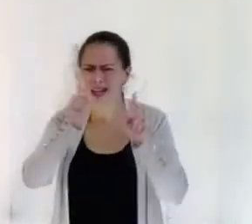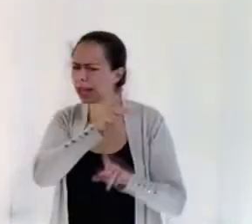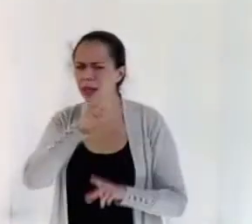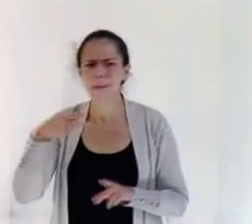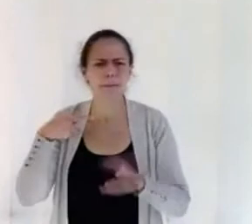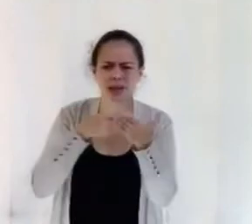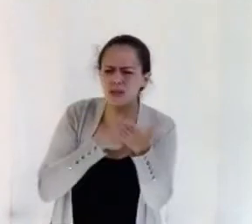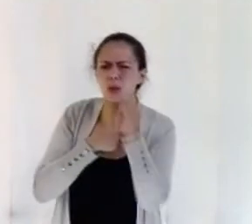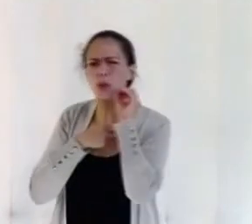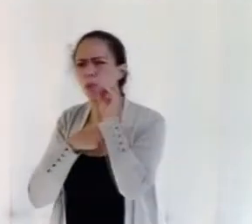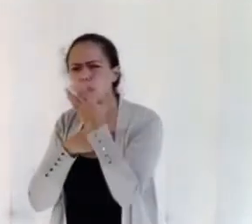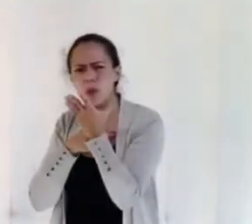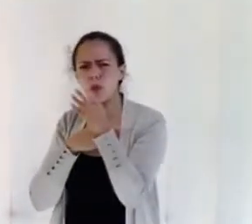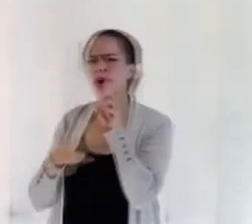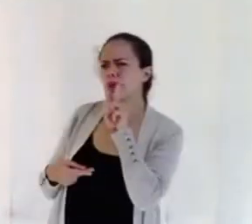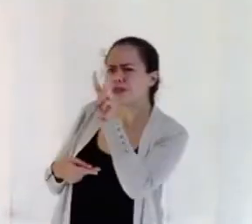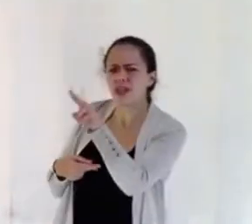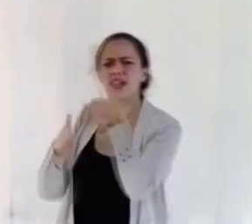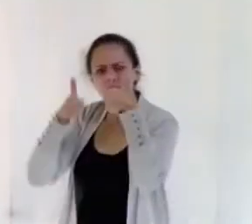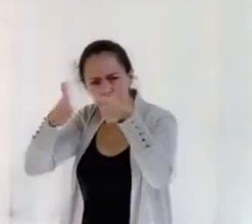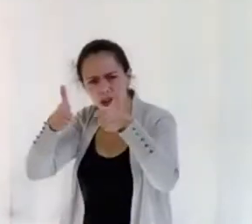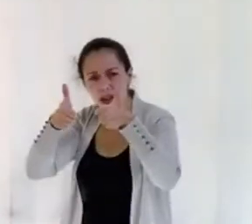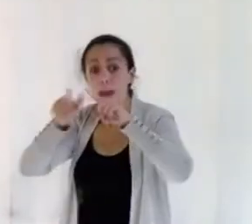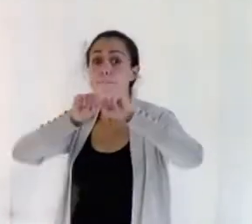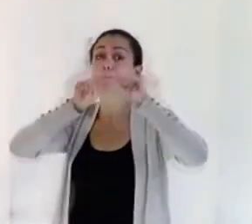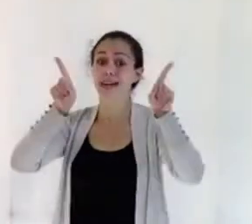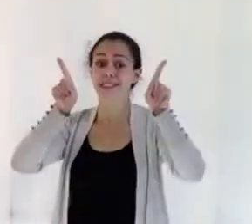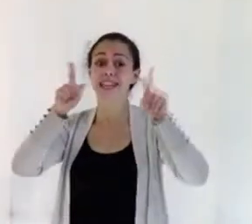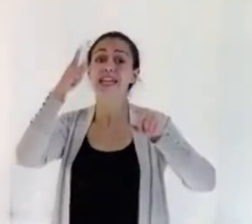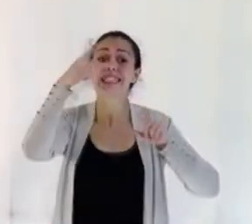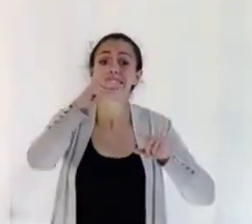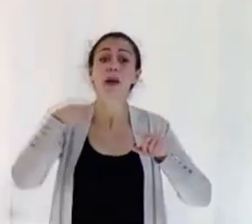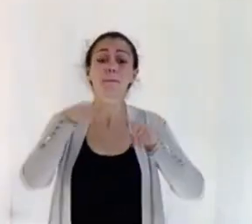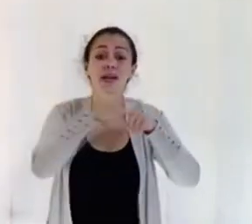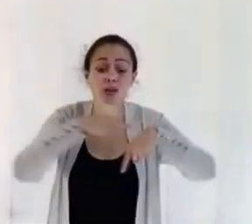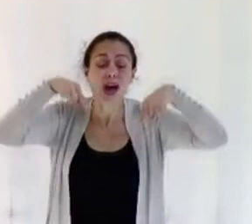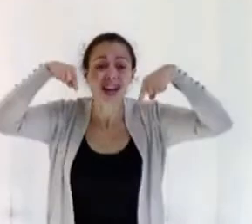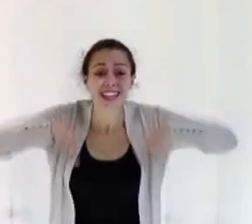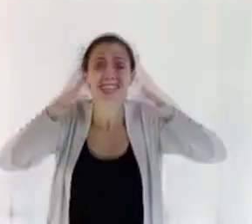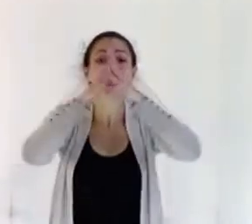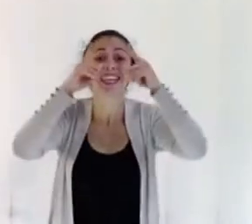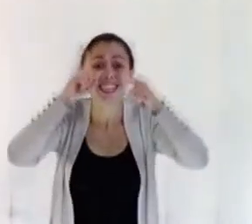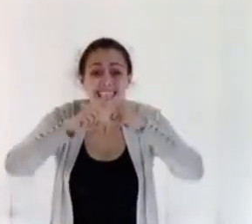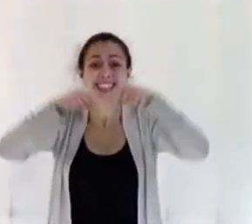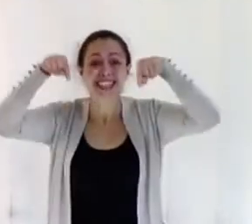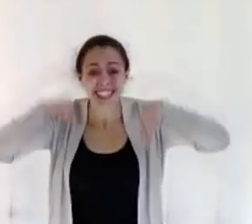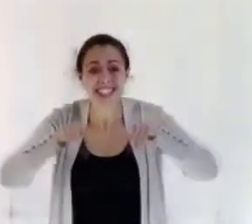que visita você. É o pastor local que entende você e tenta aconselhar você. Então não